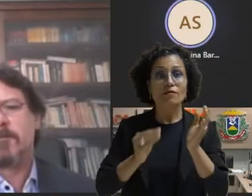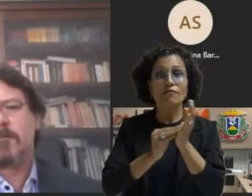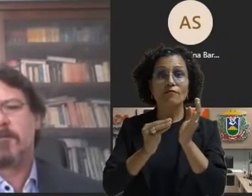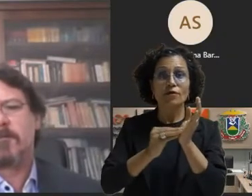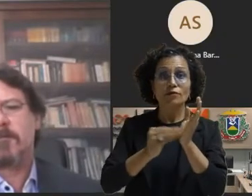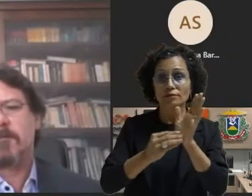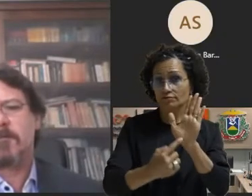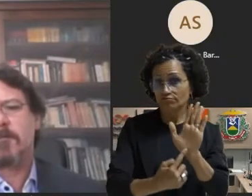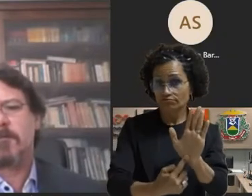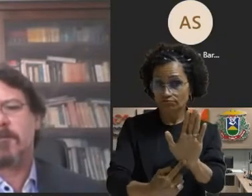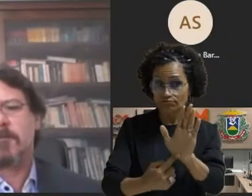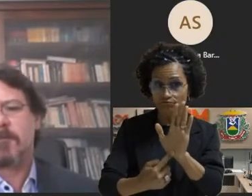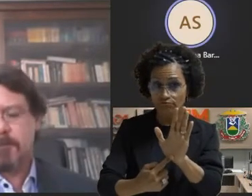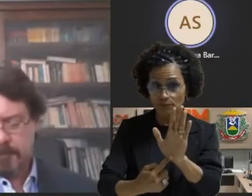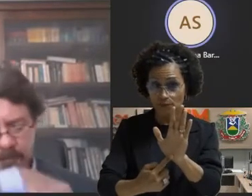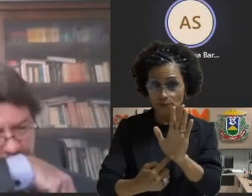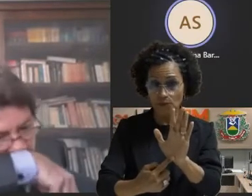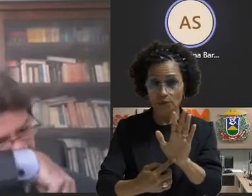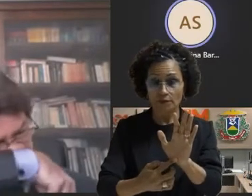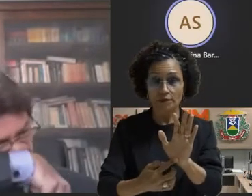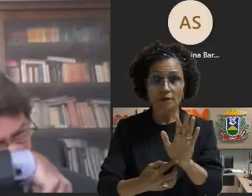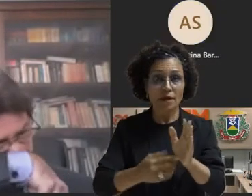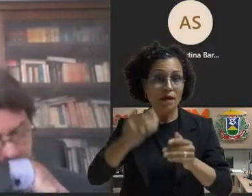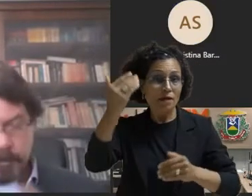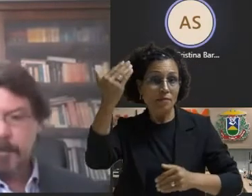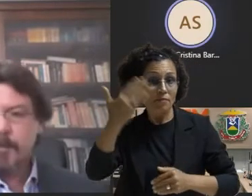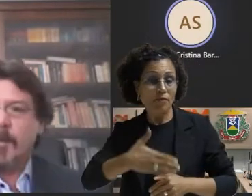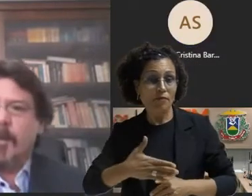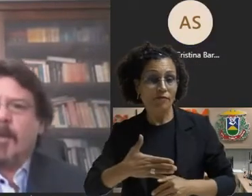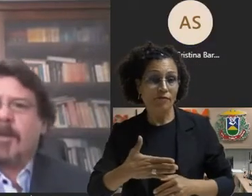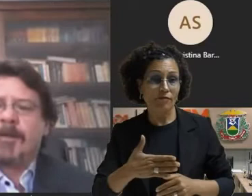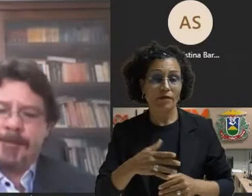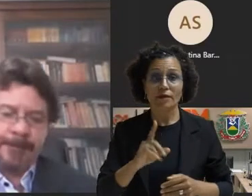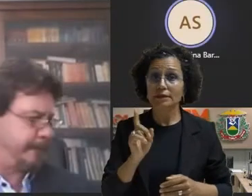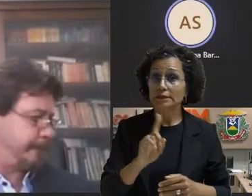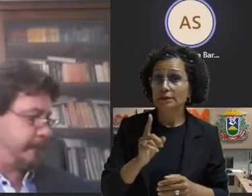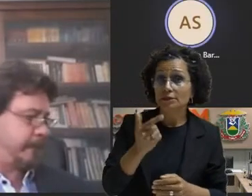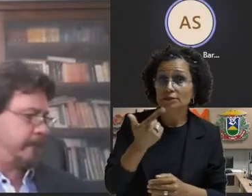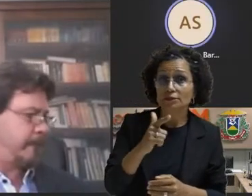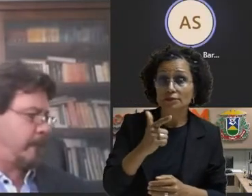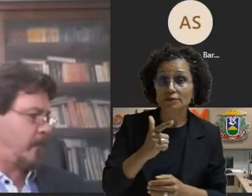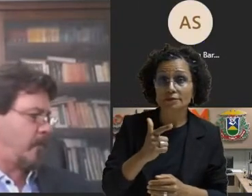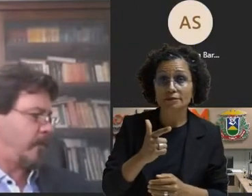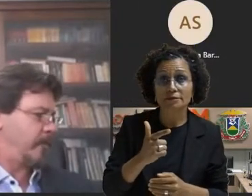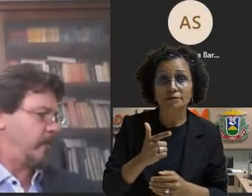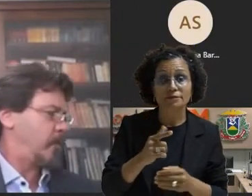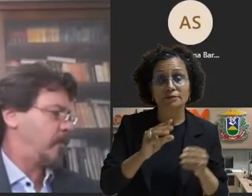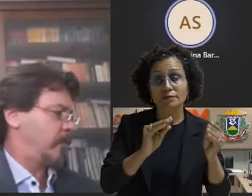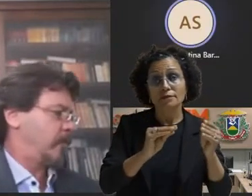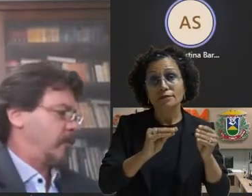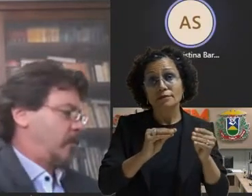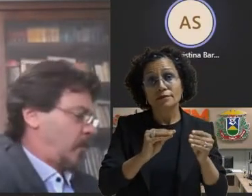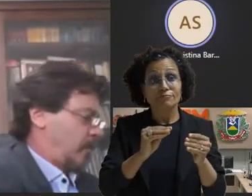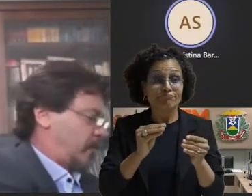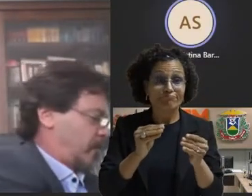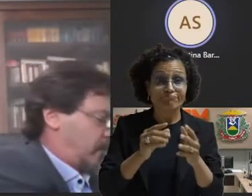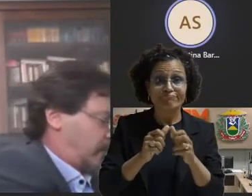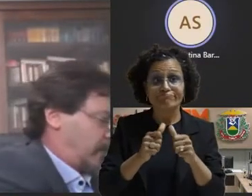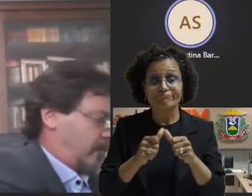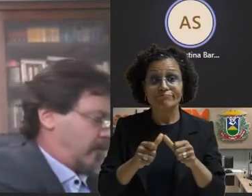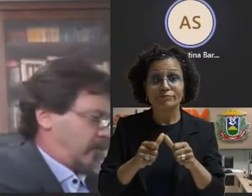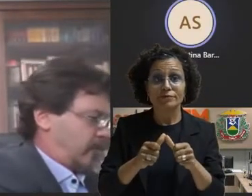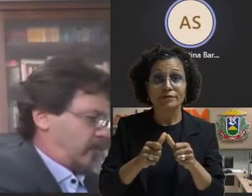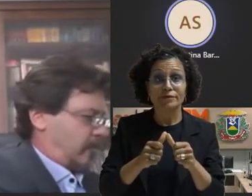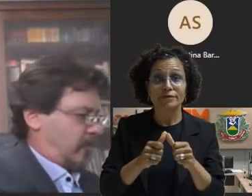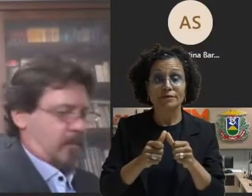naquela época, não ficou comprovado, na verdade, assim, não houve o deslocamento, ficou assim, a denúncia era de